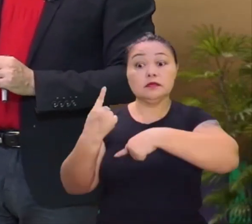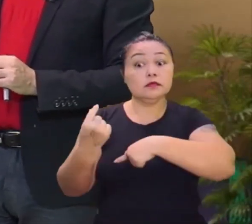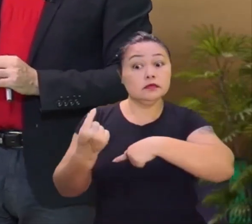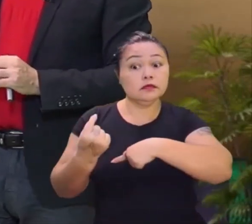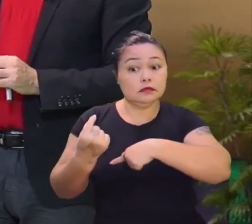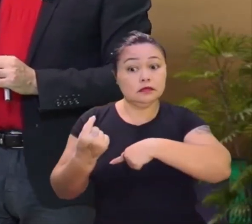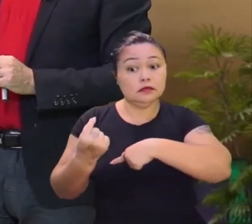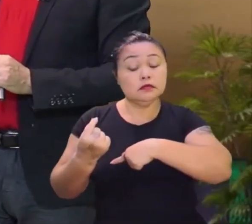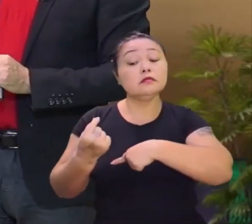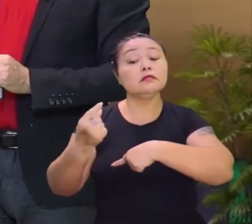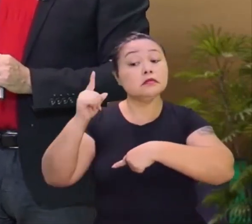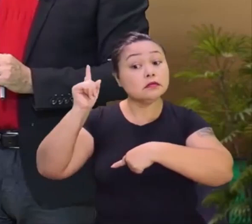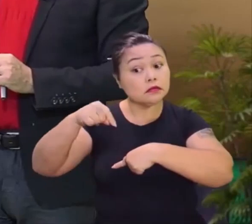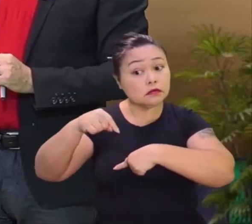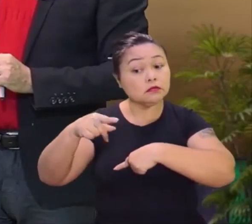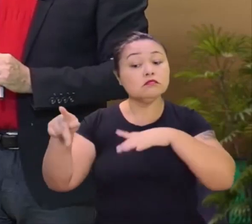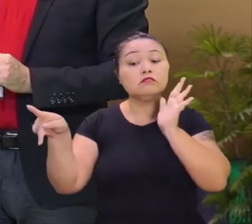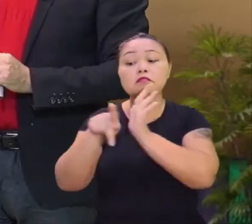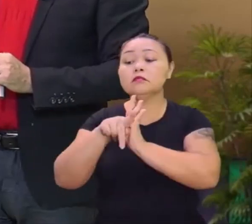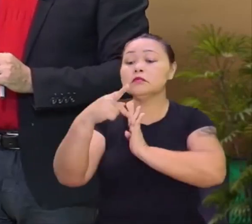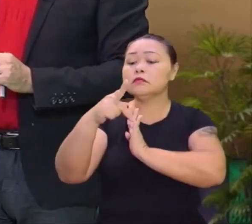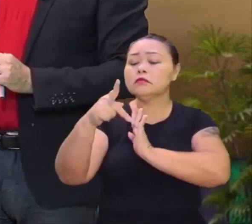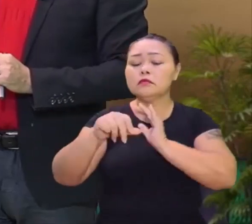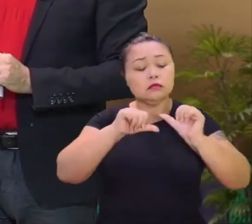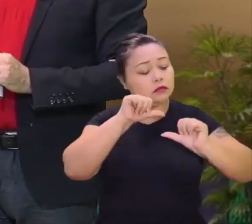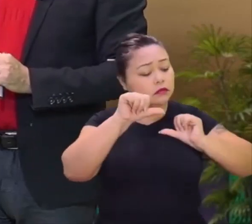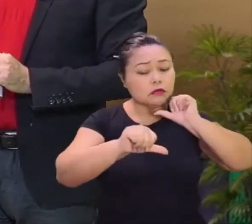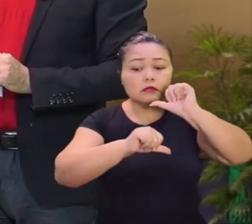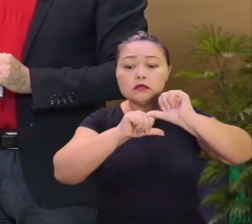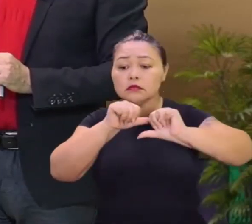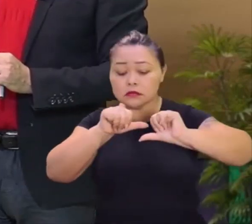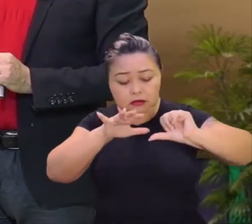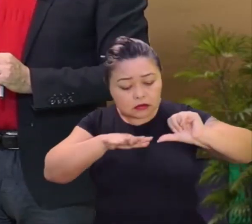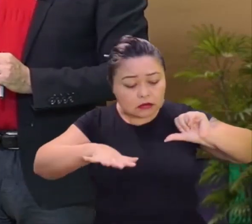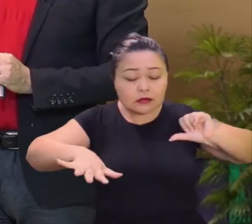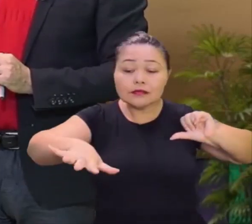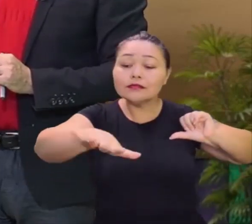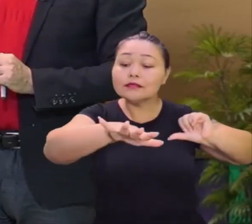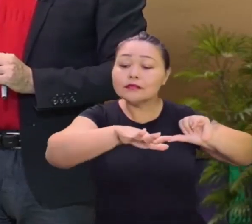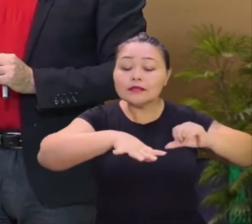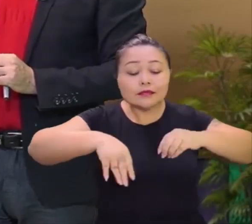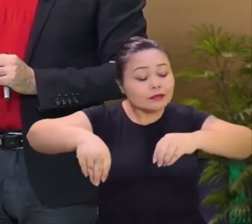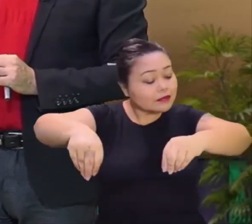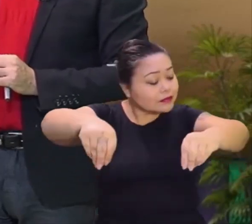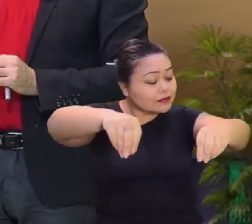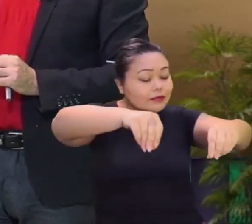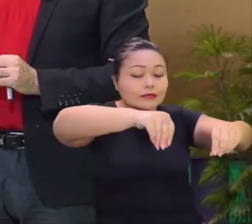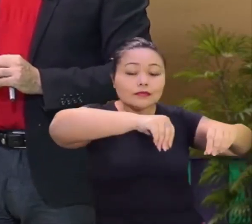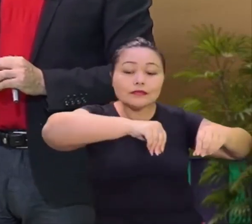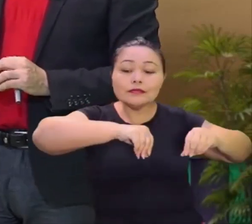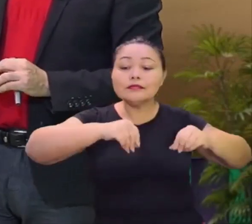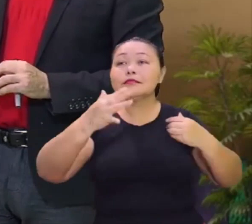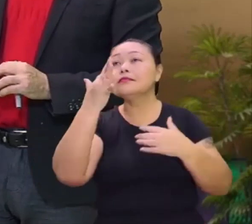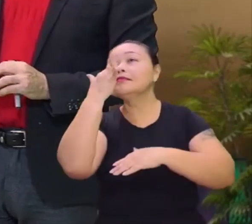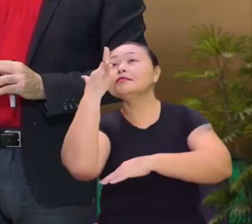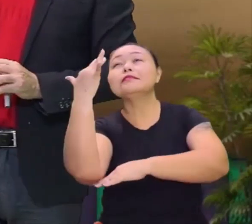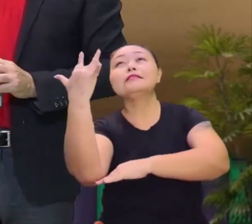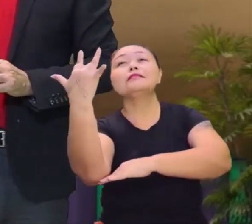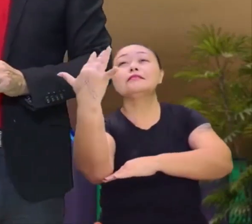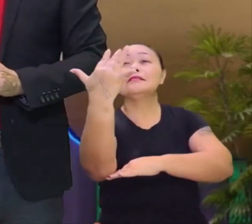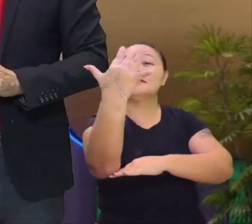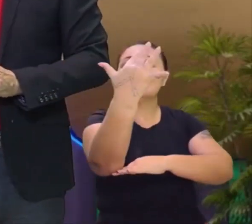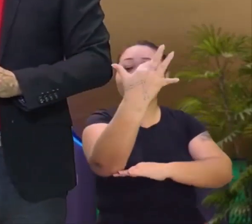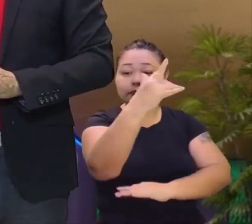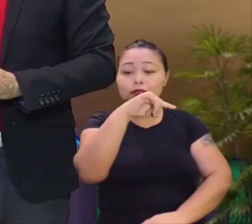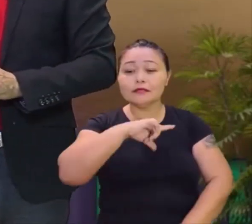ciclos econômicos foram responsáveis por toda essa transformação do nosso espaço geográfico, da nossa paisagem, e aí a